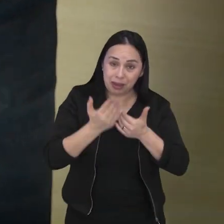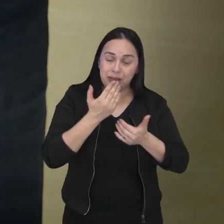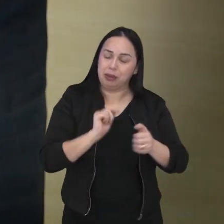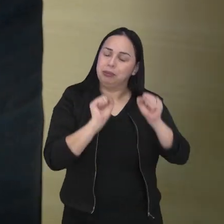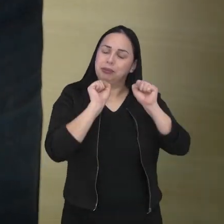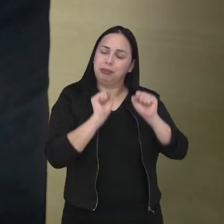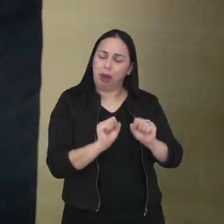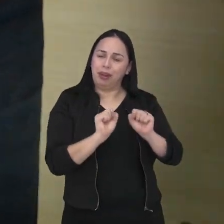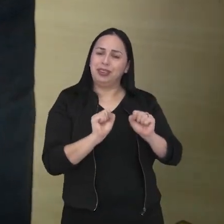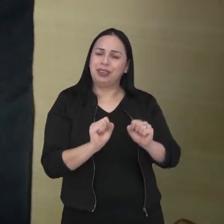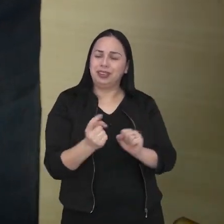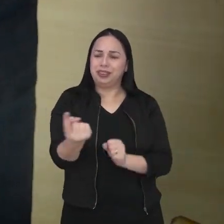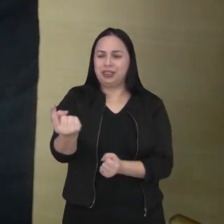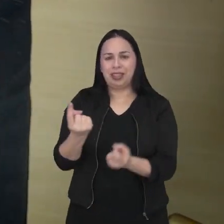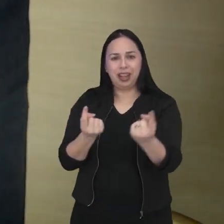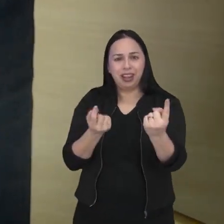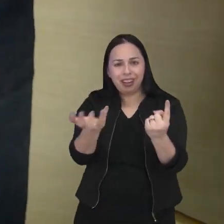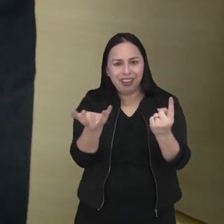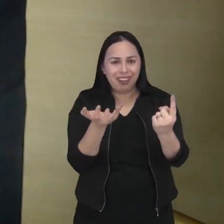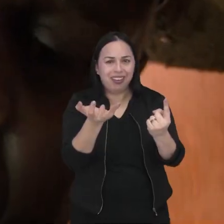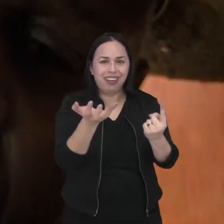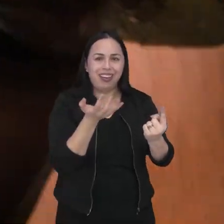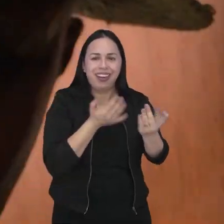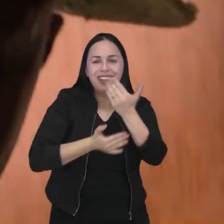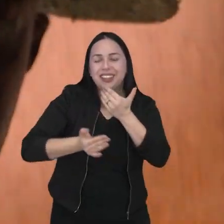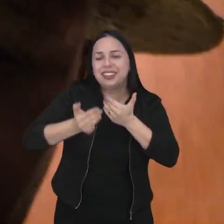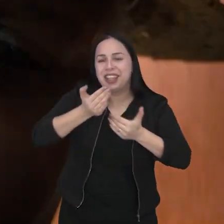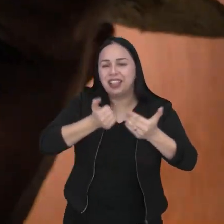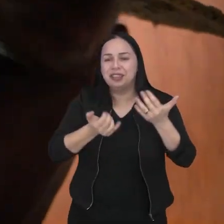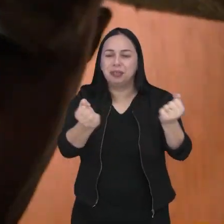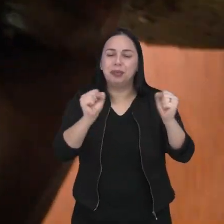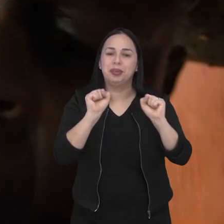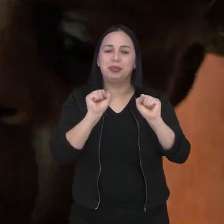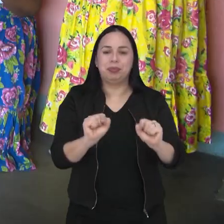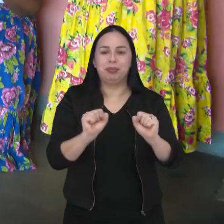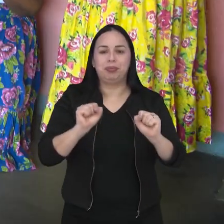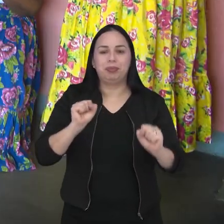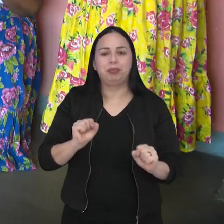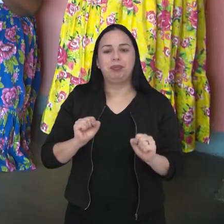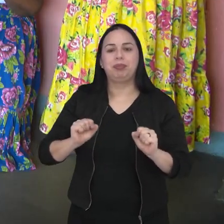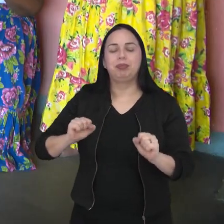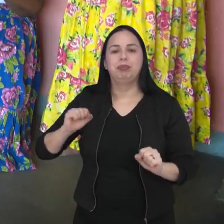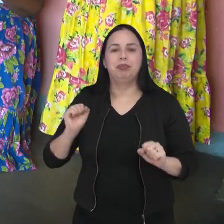pode vir que tá na mão. Quem quiser paçoca, oi, pode vir que tá na